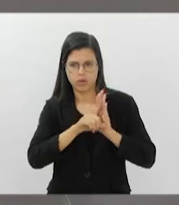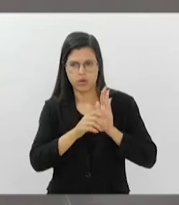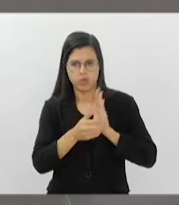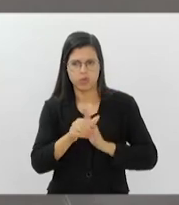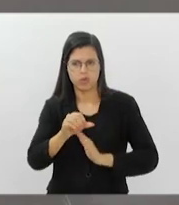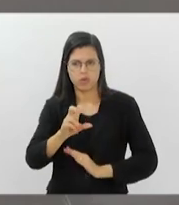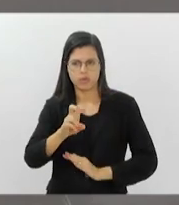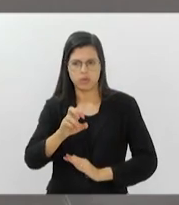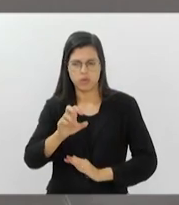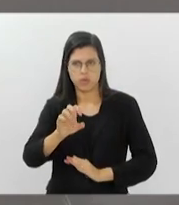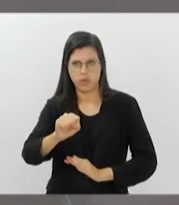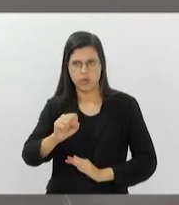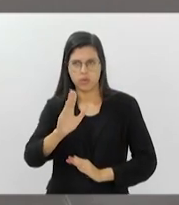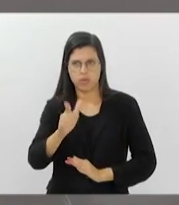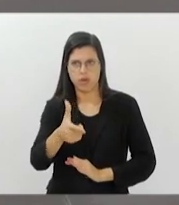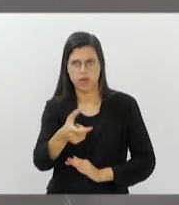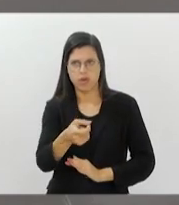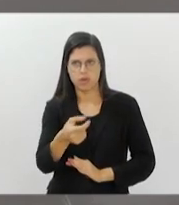Projeto de lei